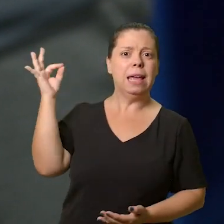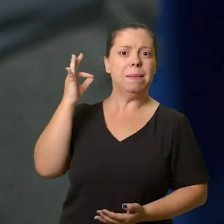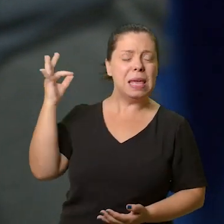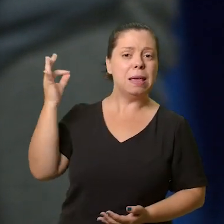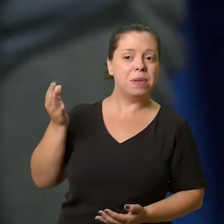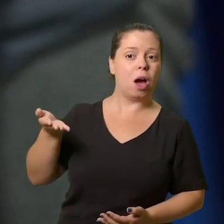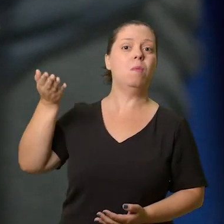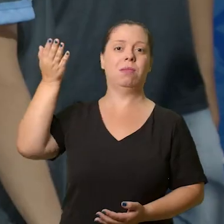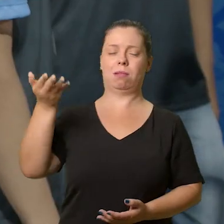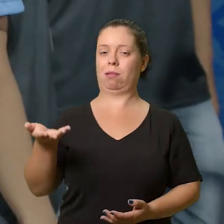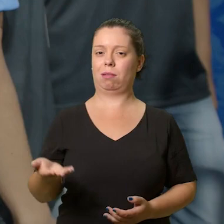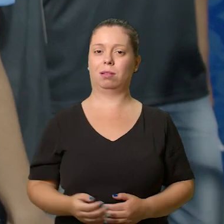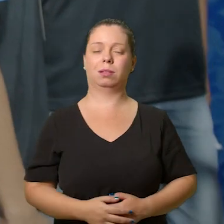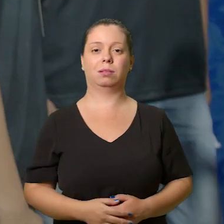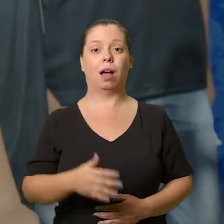aumentar.